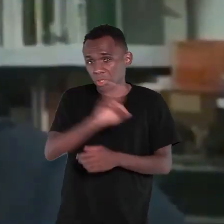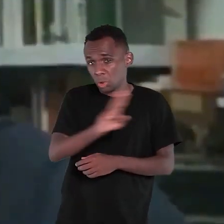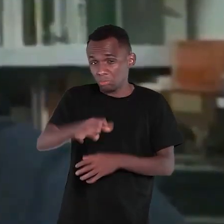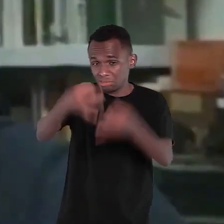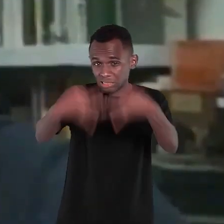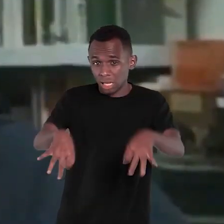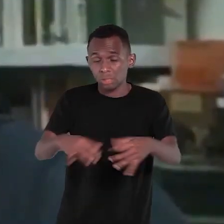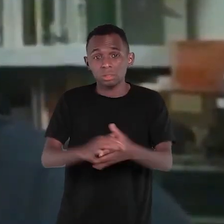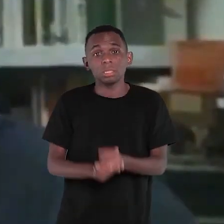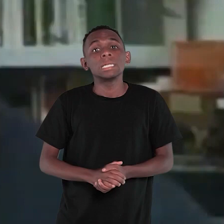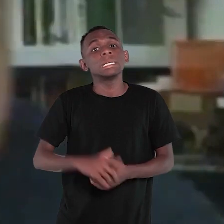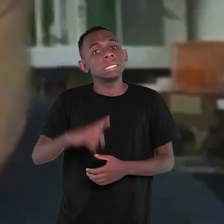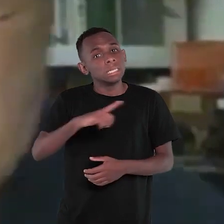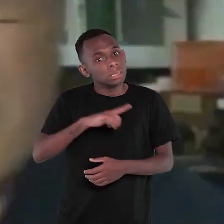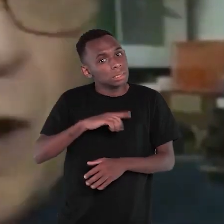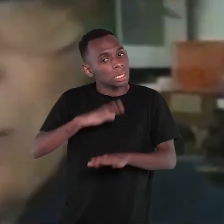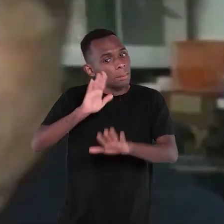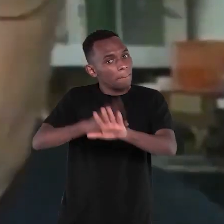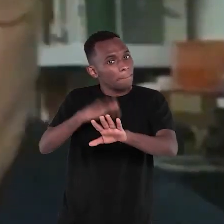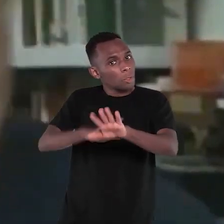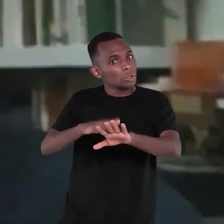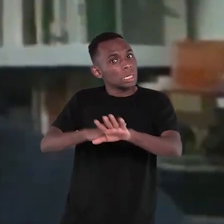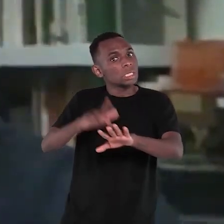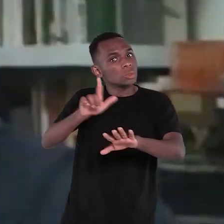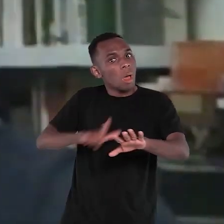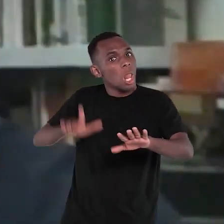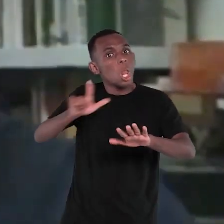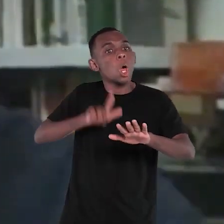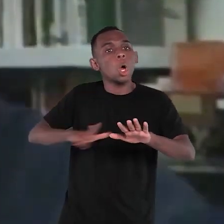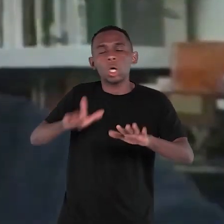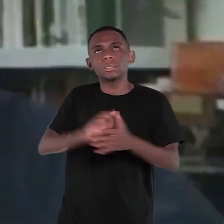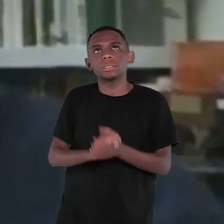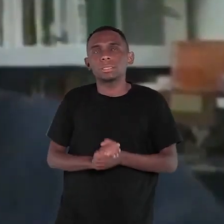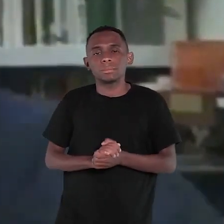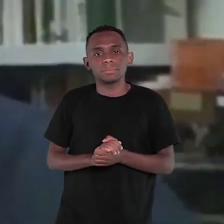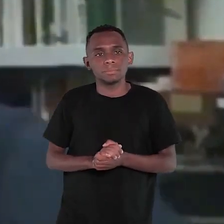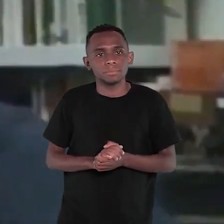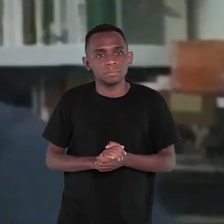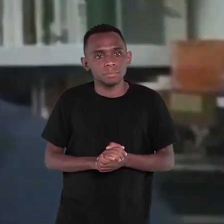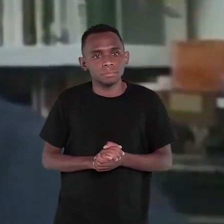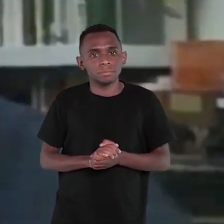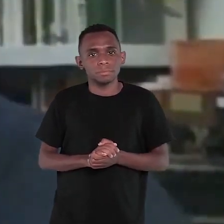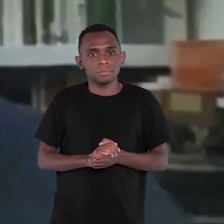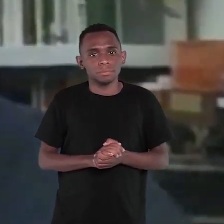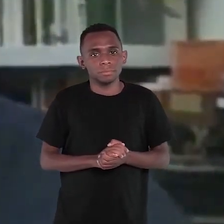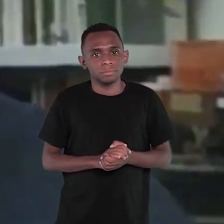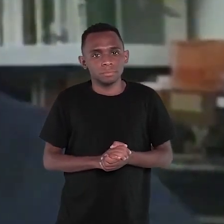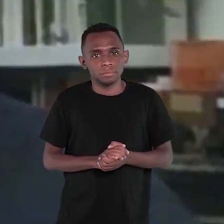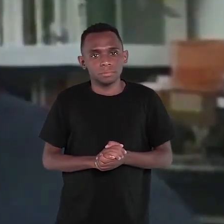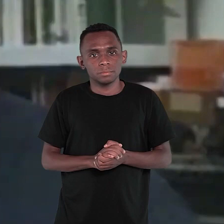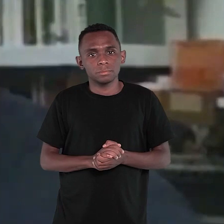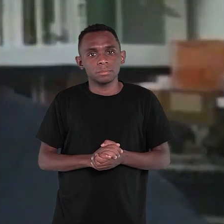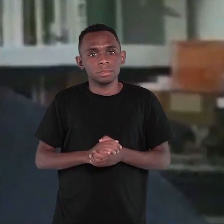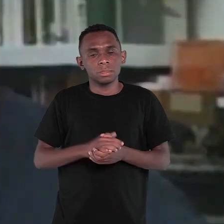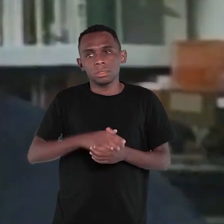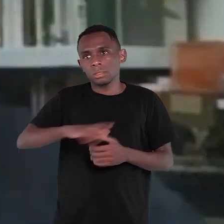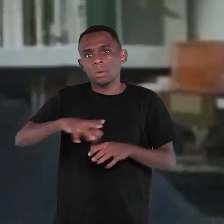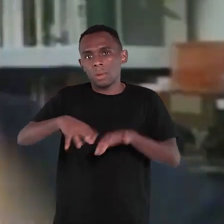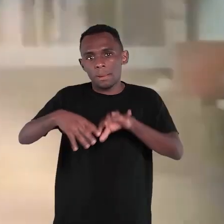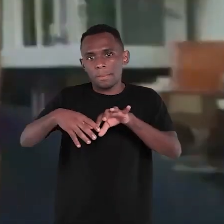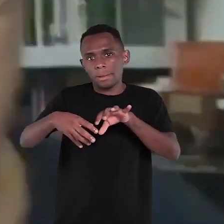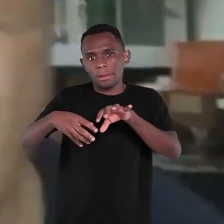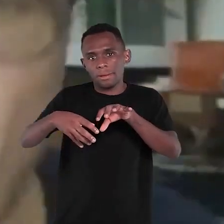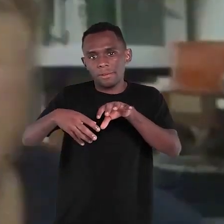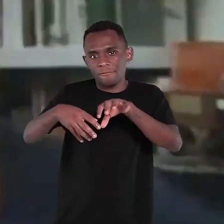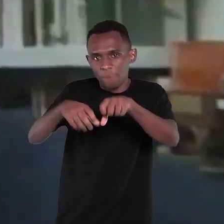isso, né, existe uma lógica por trás que não é exatamente uma lógica para